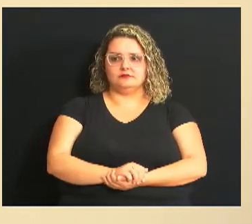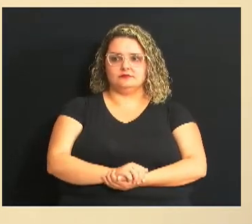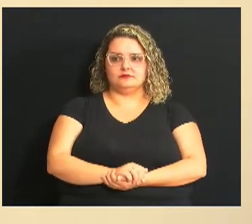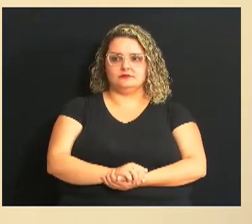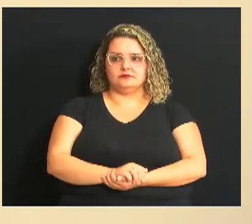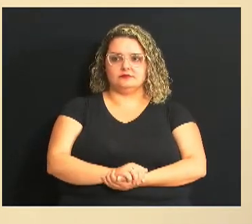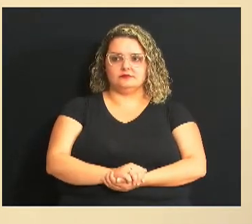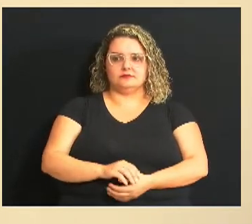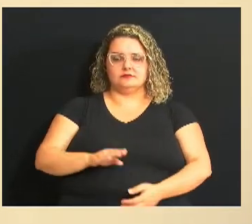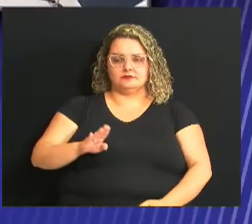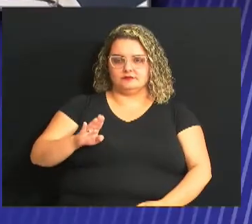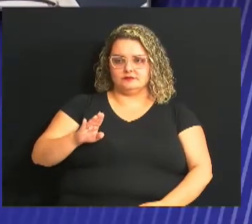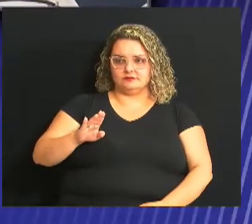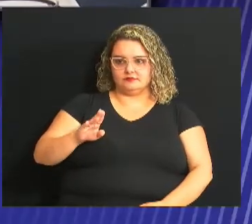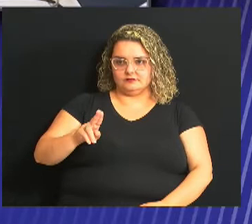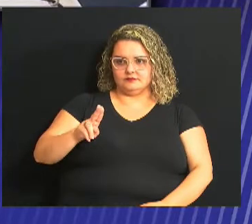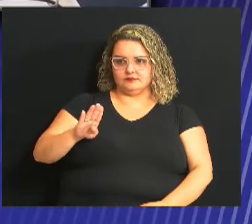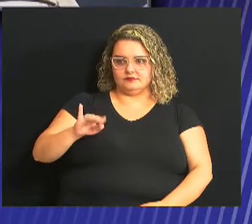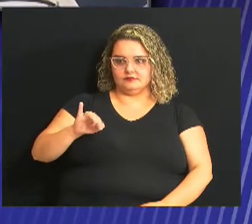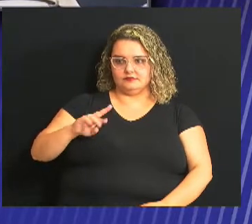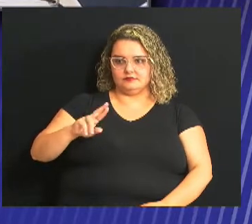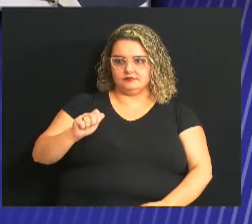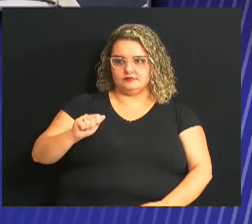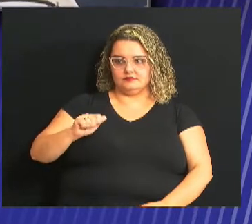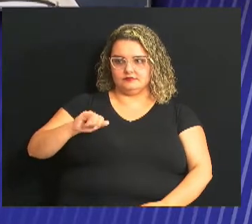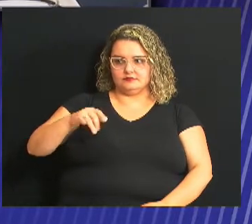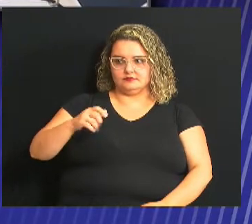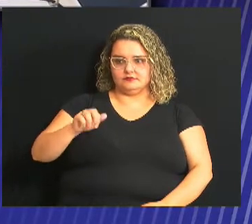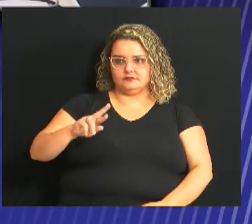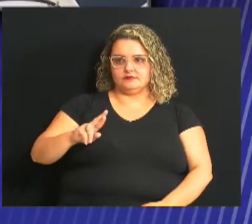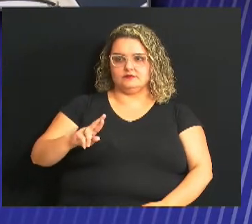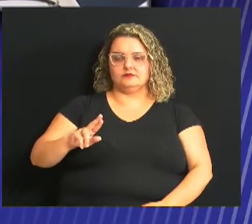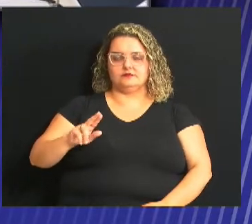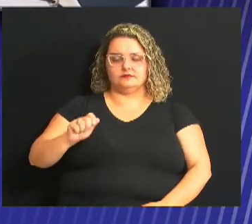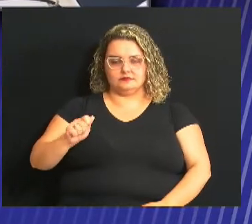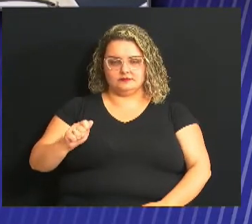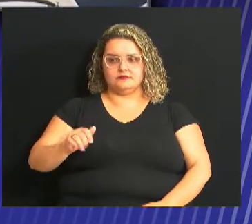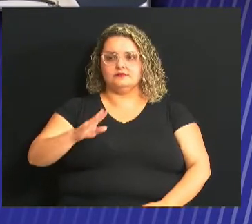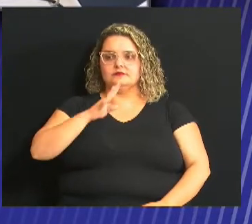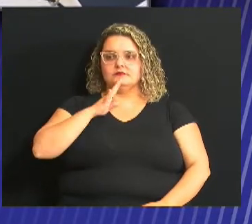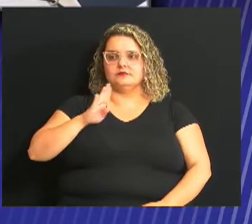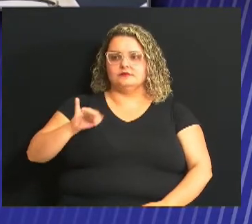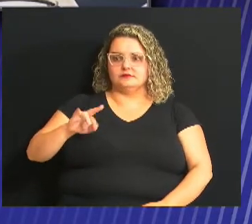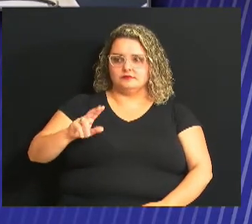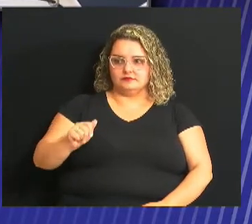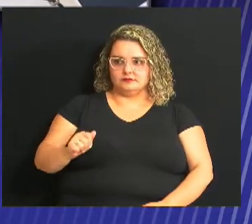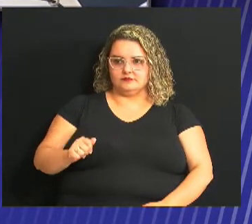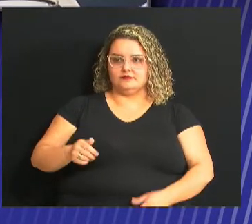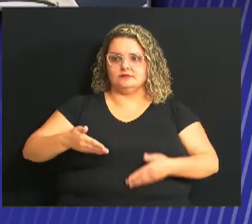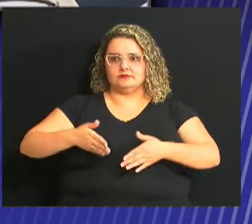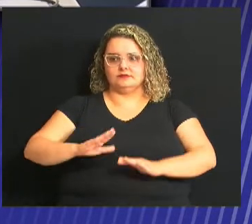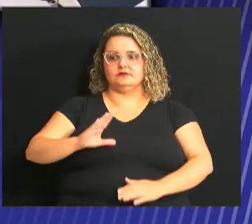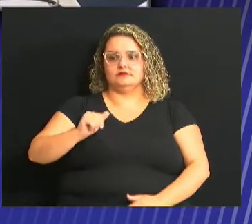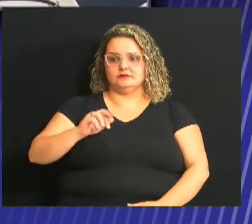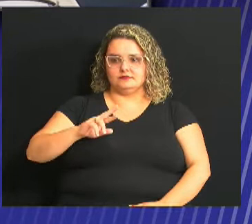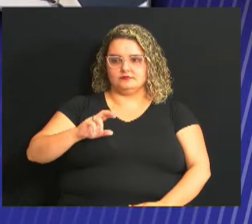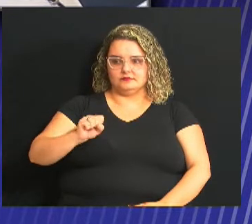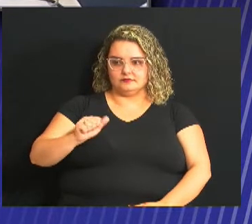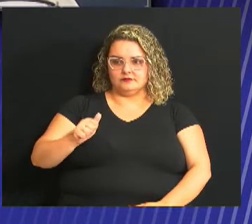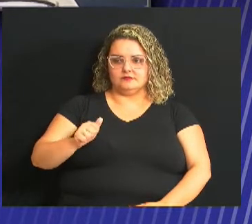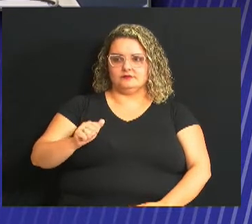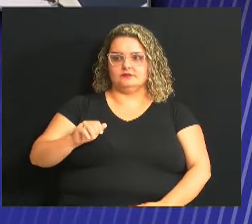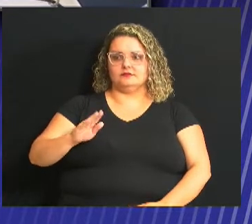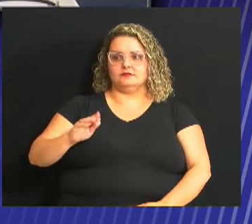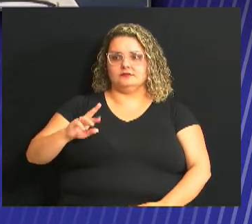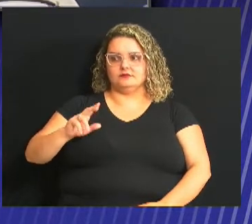O Birajara Ricardo, conhecido carinhosamente como Bira natural de Casa Branca, São Paulo, casado com Maria